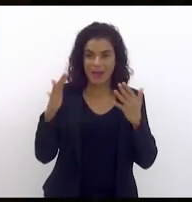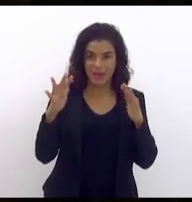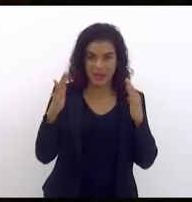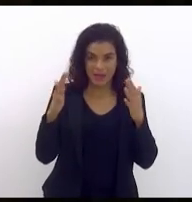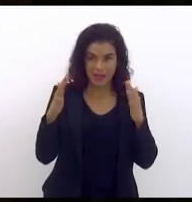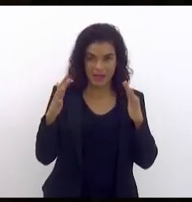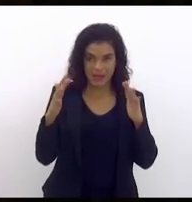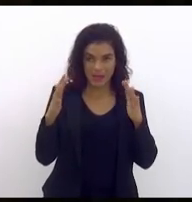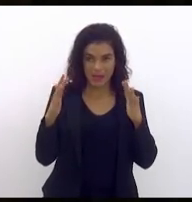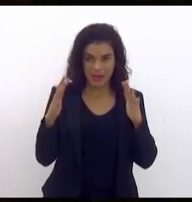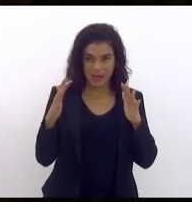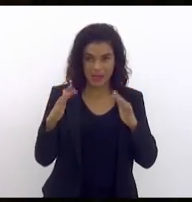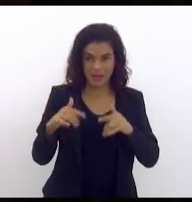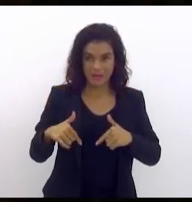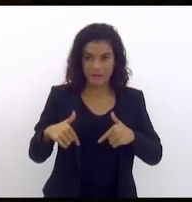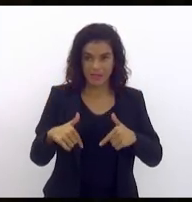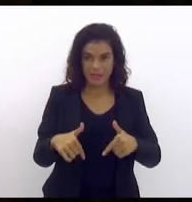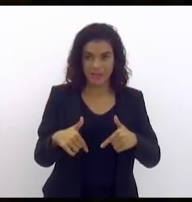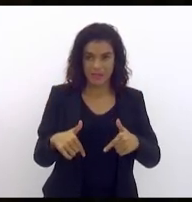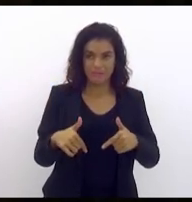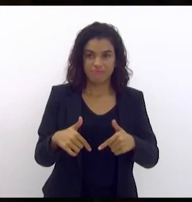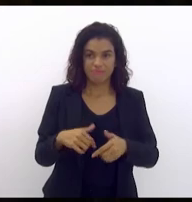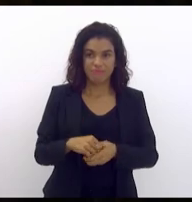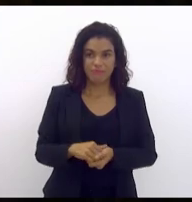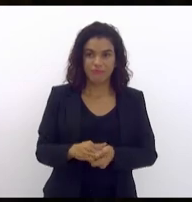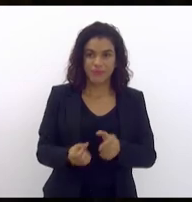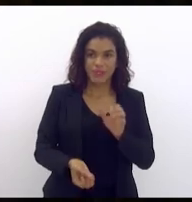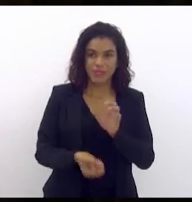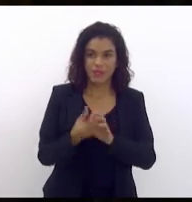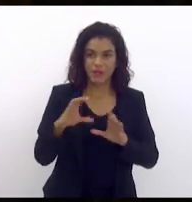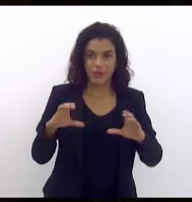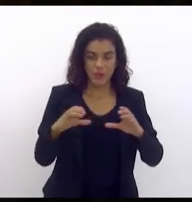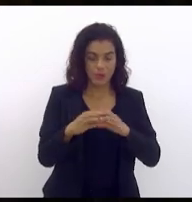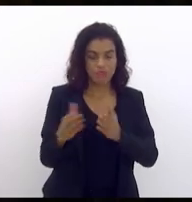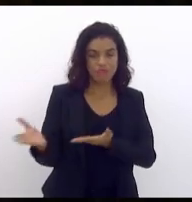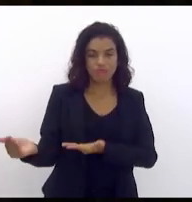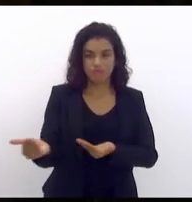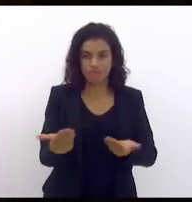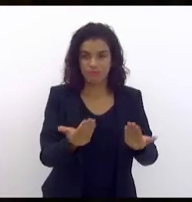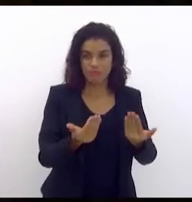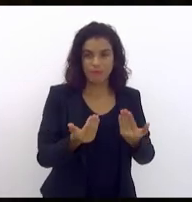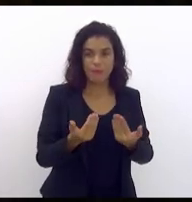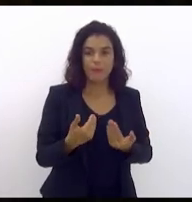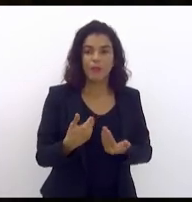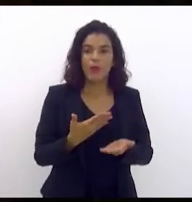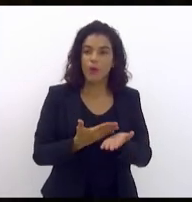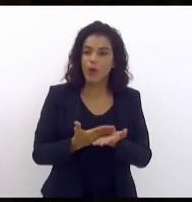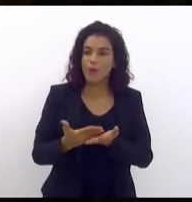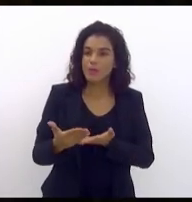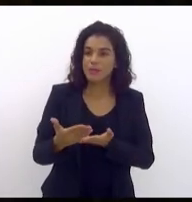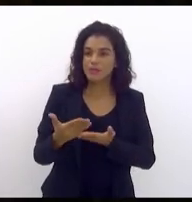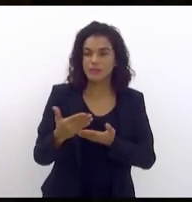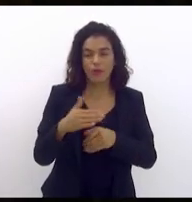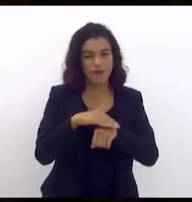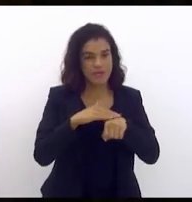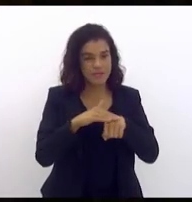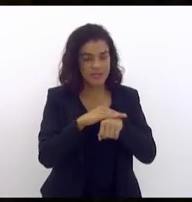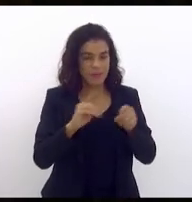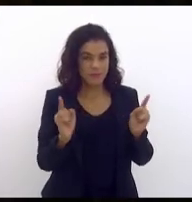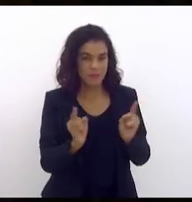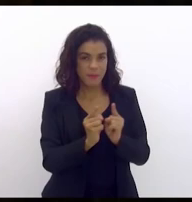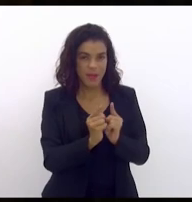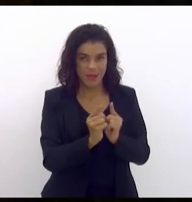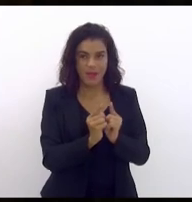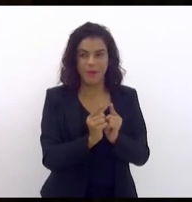pela pela iniciativa de inauguração da frente parlamentar da Juventude conversamos um pouco no início da no